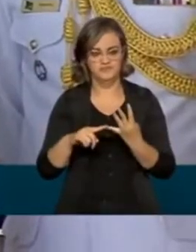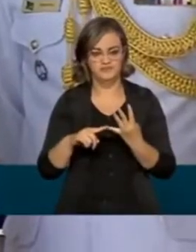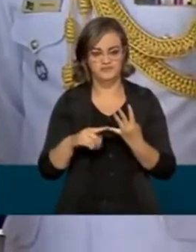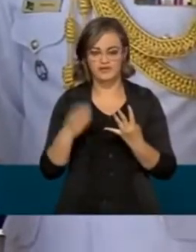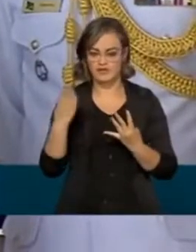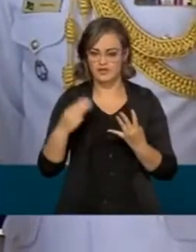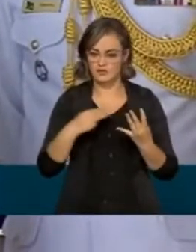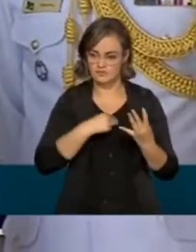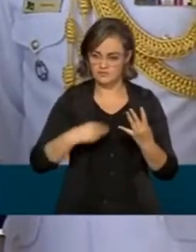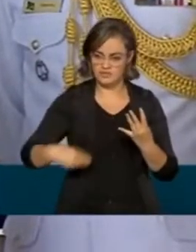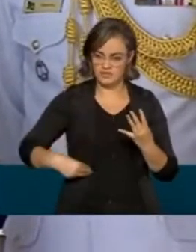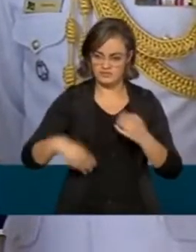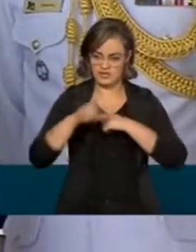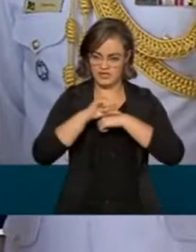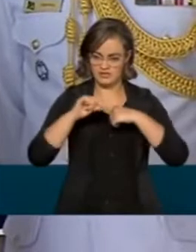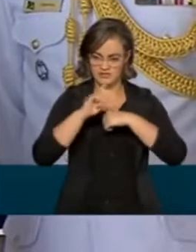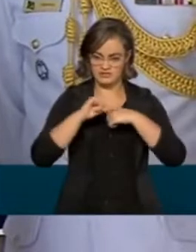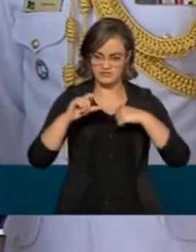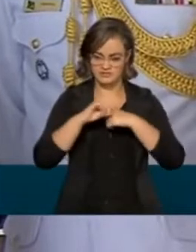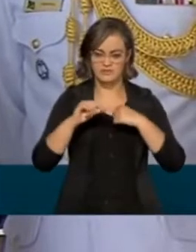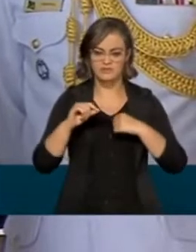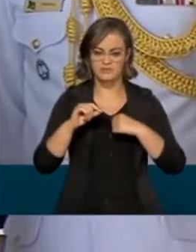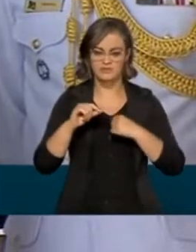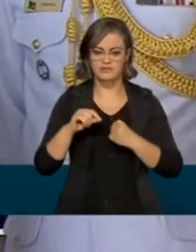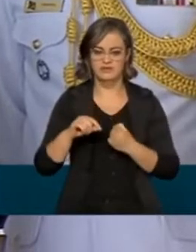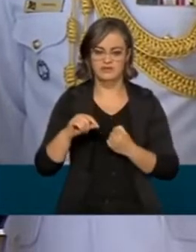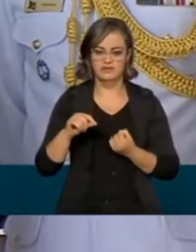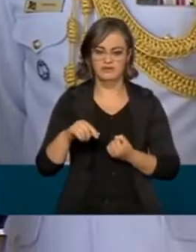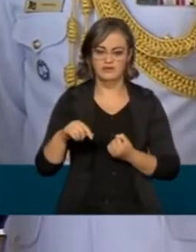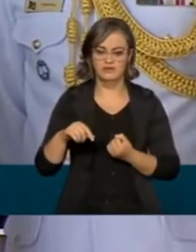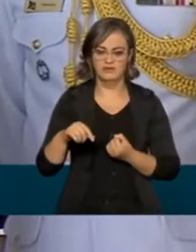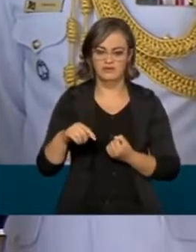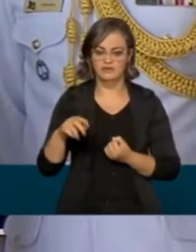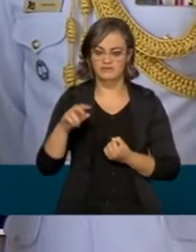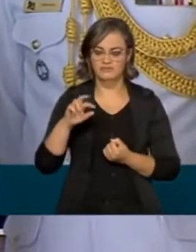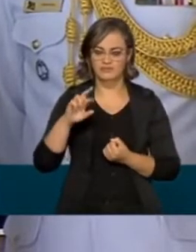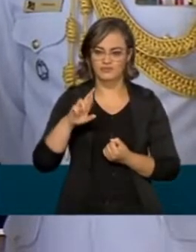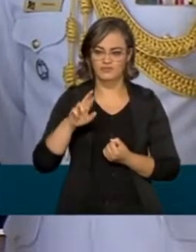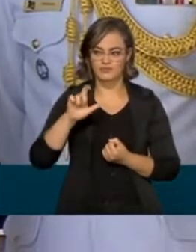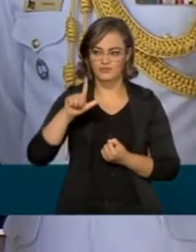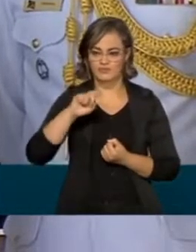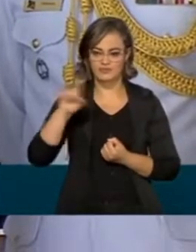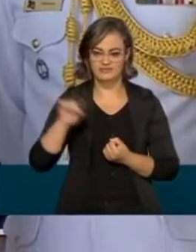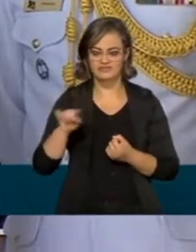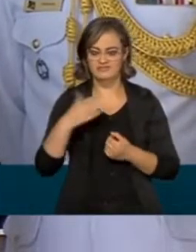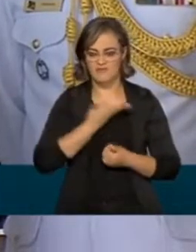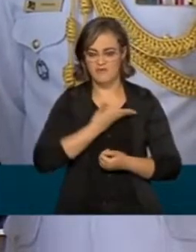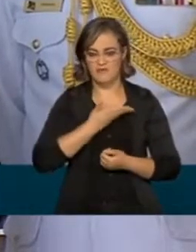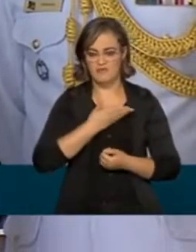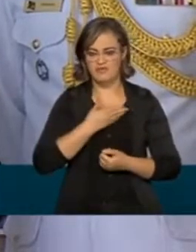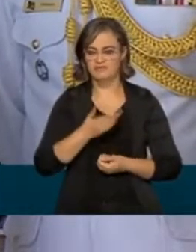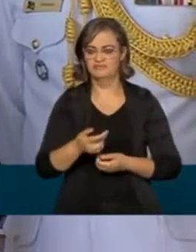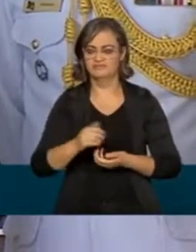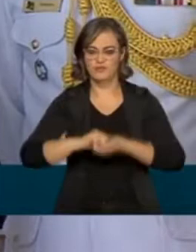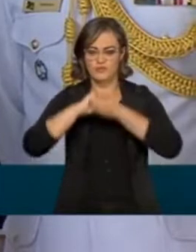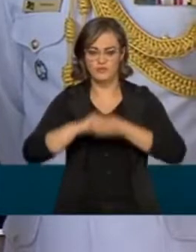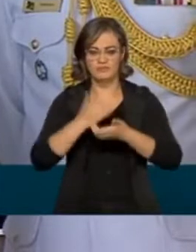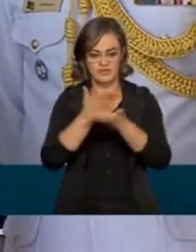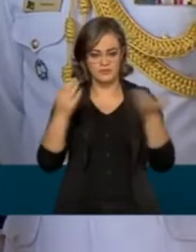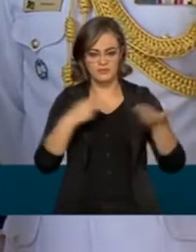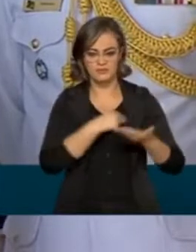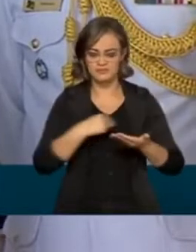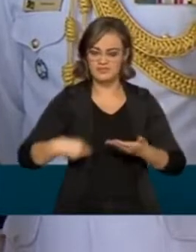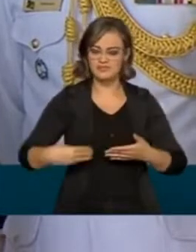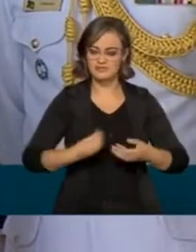senhor ministro-chefe da Casa Civil da Presidência da República, Luiz Eduardo Ramos, meu amigo, no nome de quem cumprimento os demais ministros aqui presentes.